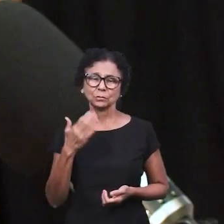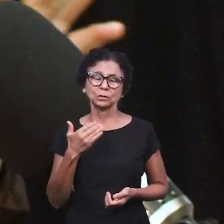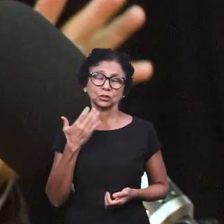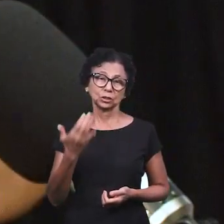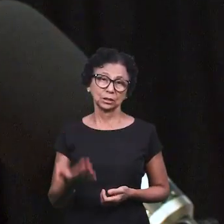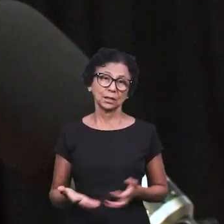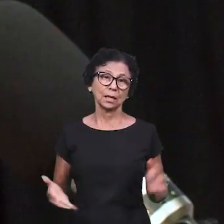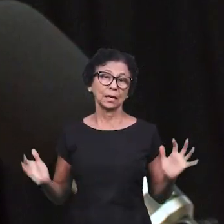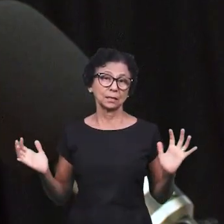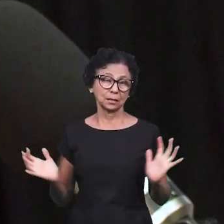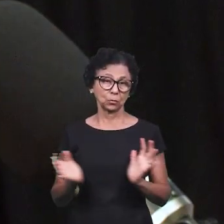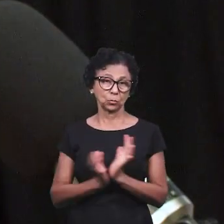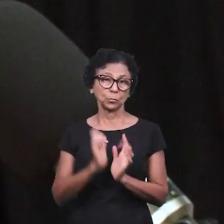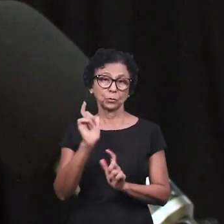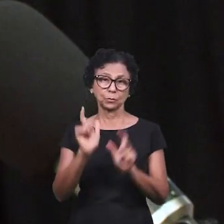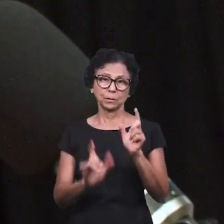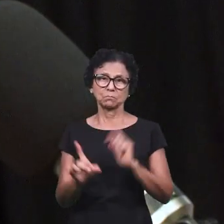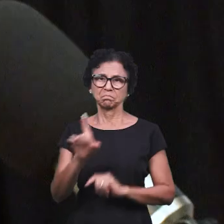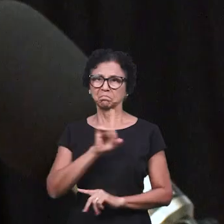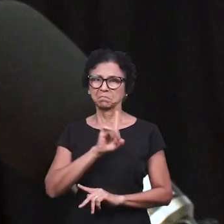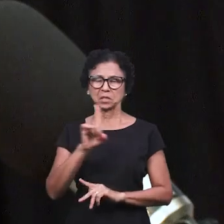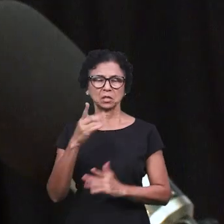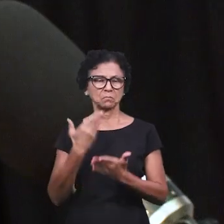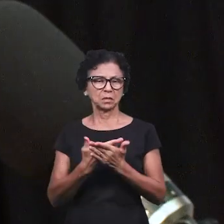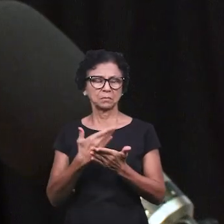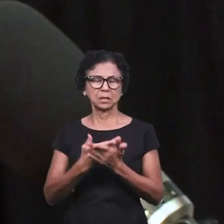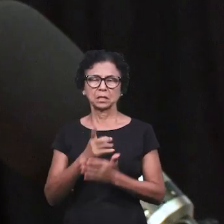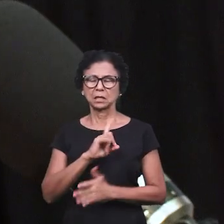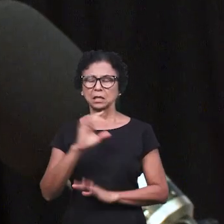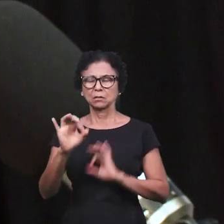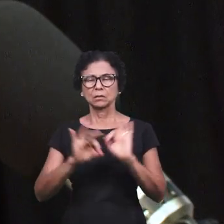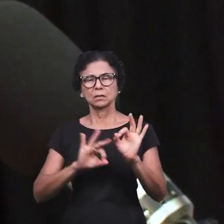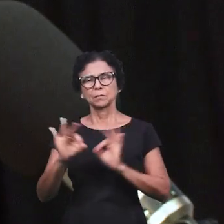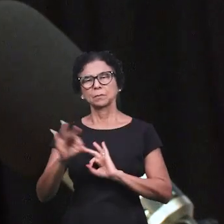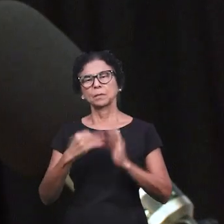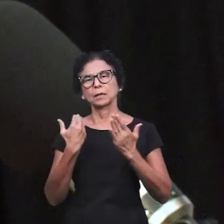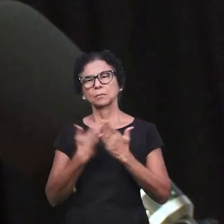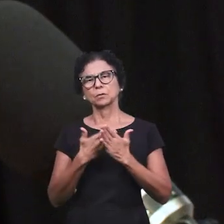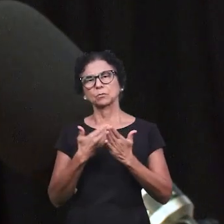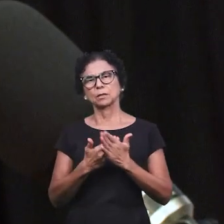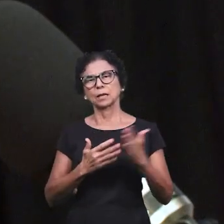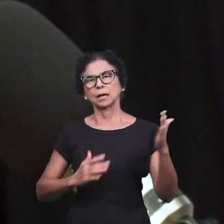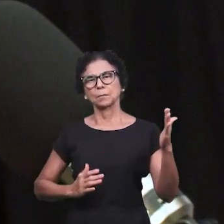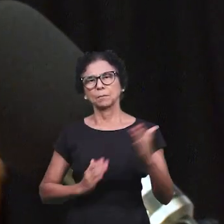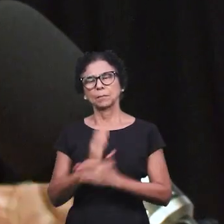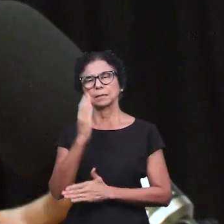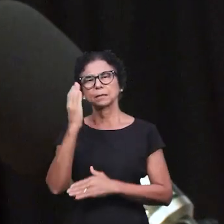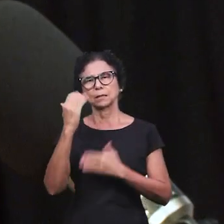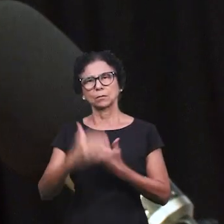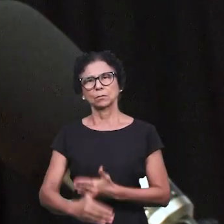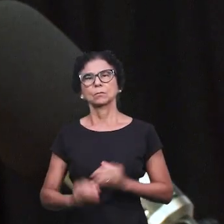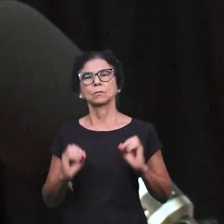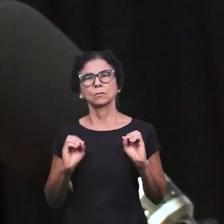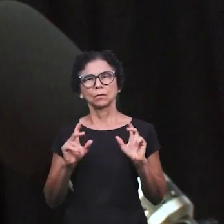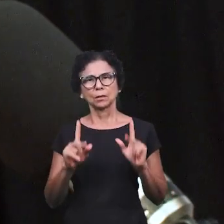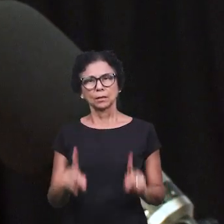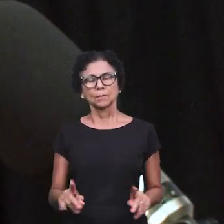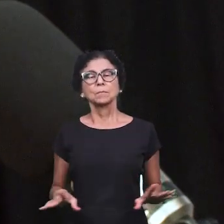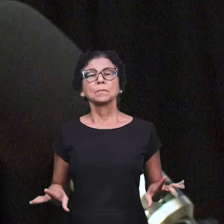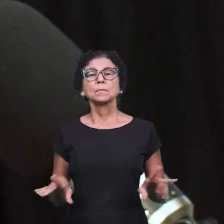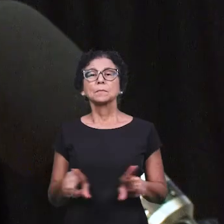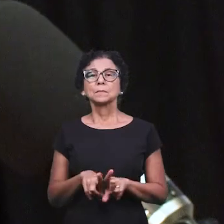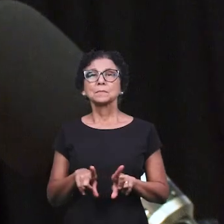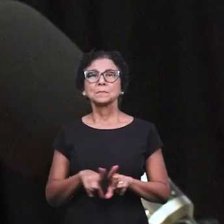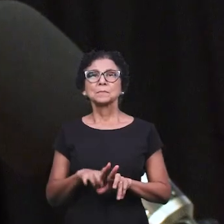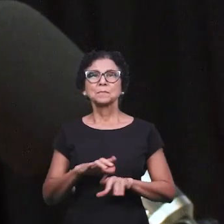naquela grande massa que não está ali se preparando aí para de alto nível para realmente colher uma